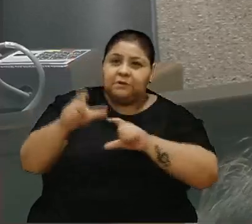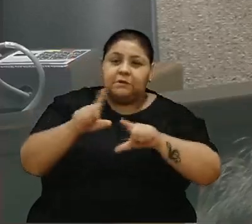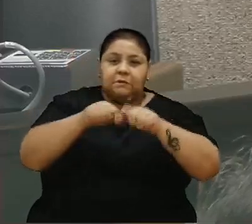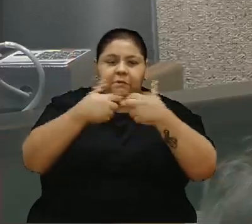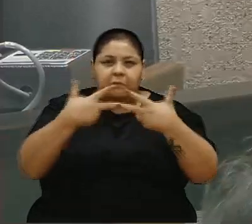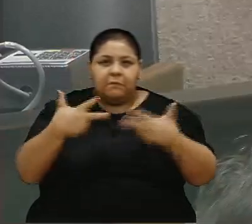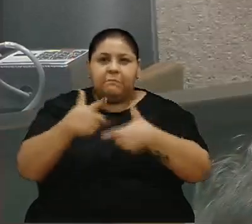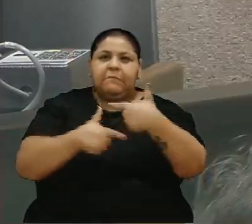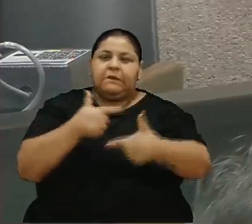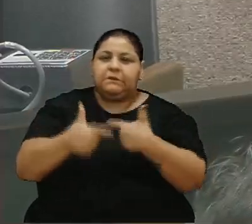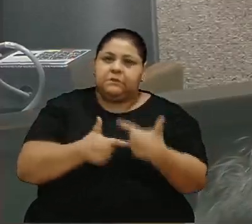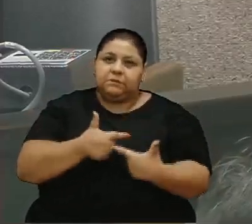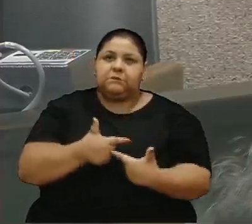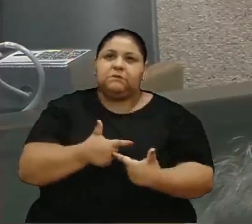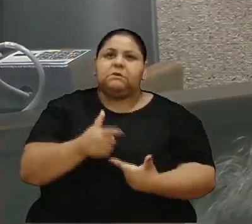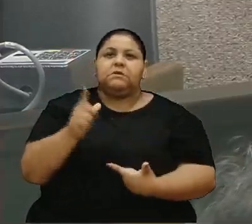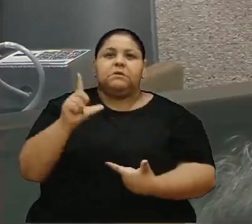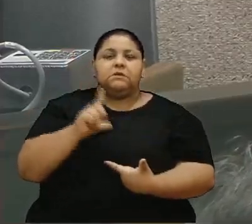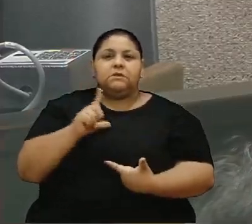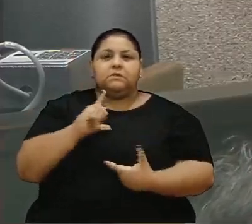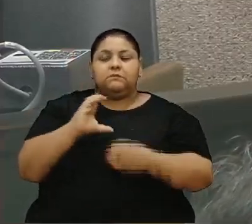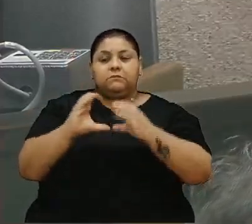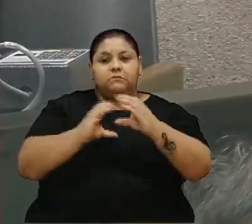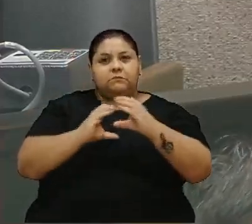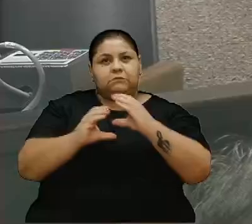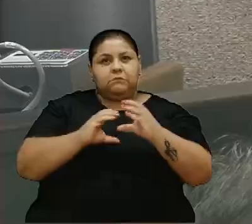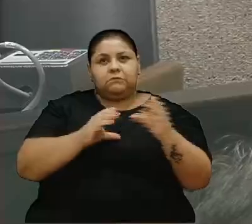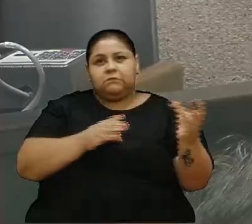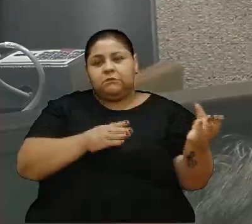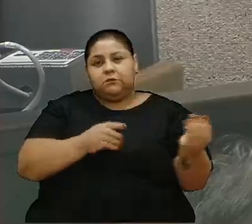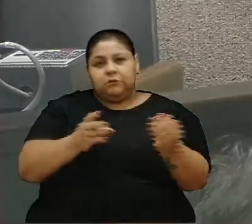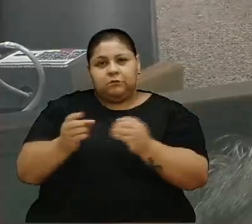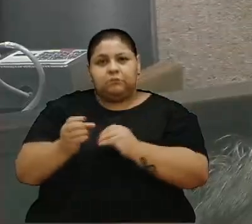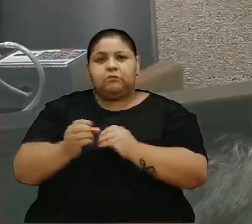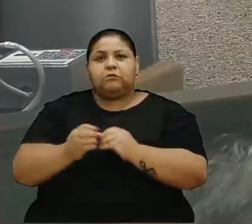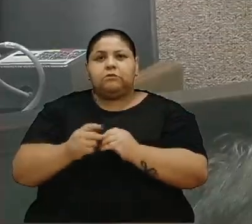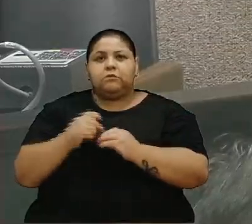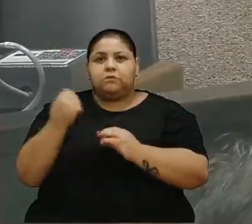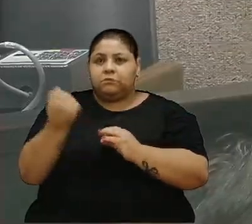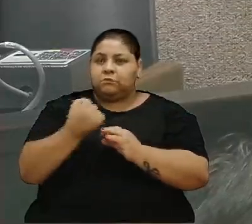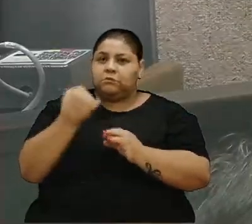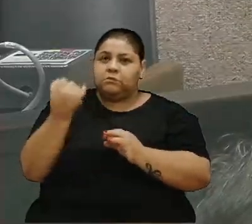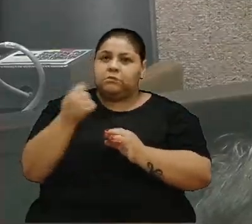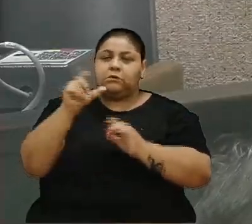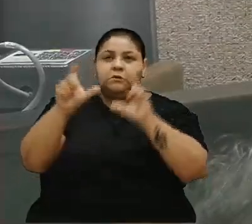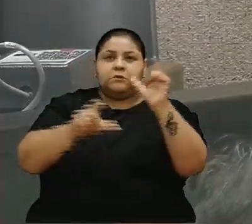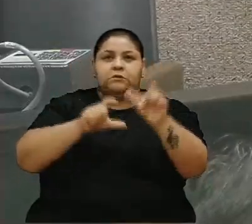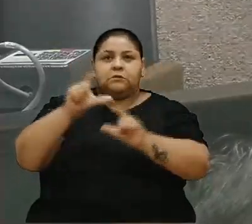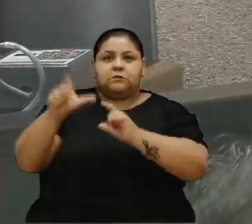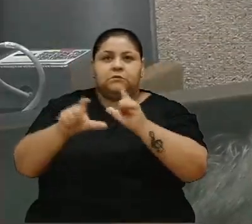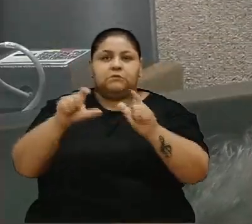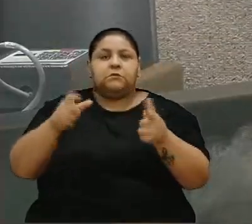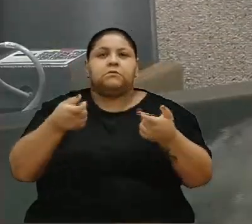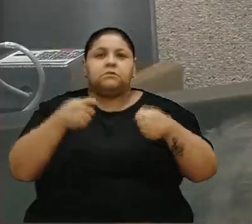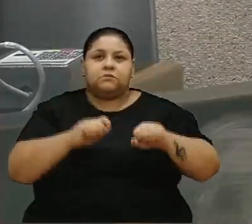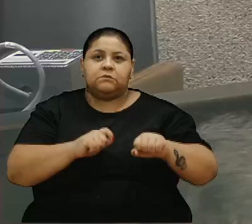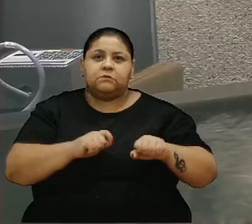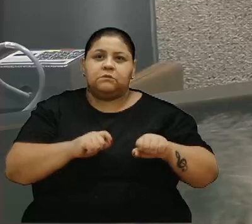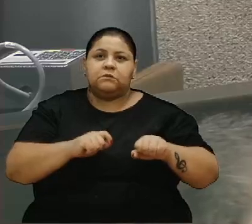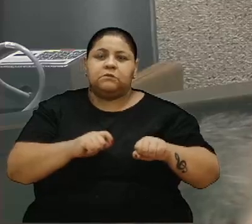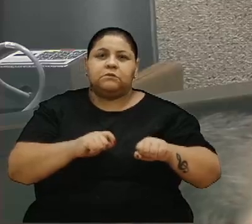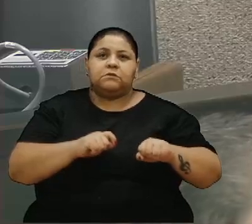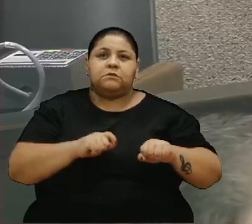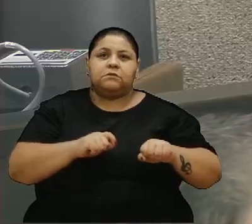materiais para trabalhar e que tenha uma comunicação muito atuante para as pessoas que precisam Peço a palavra, senhor